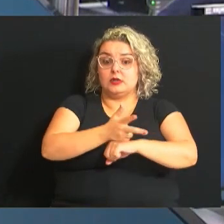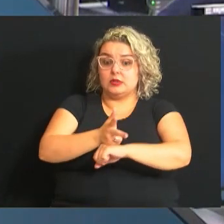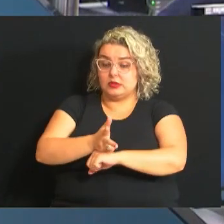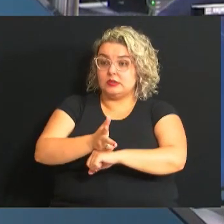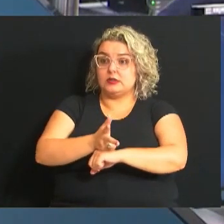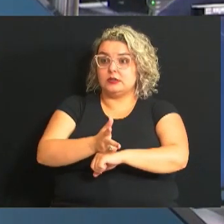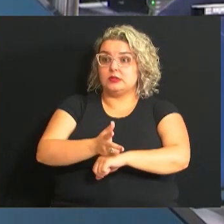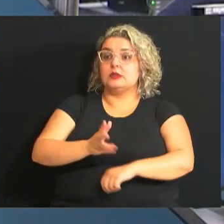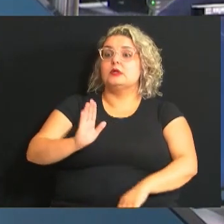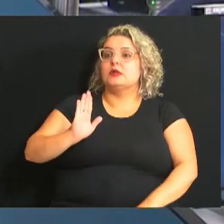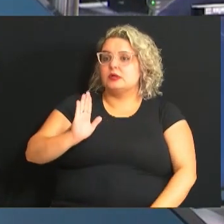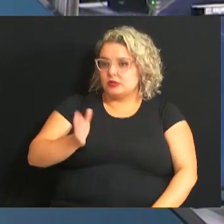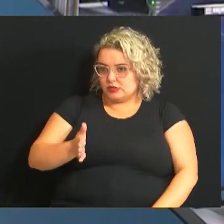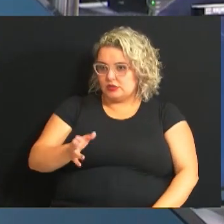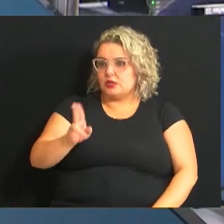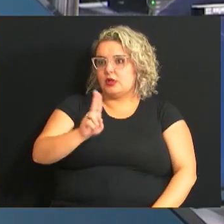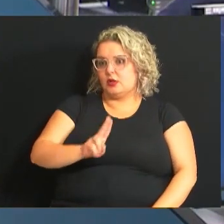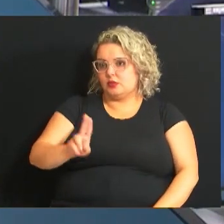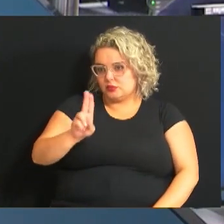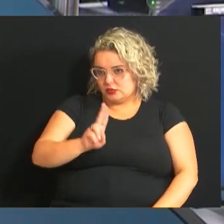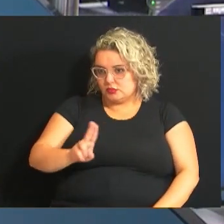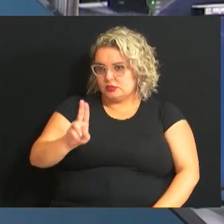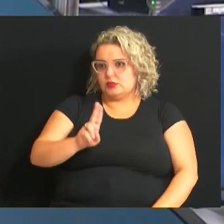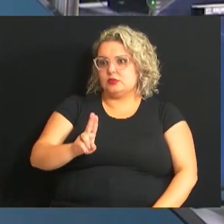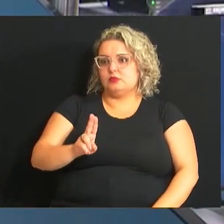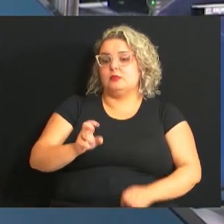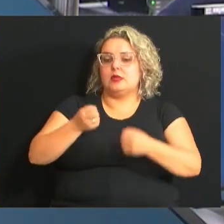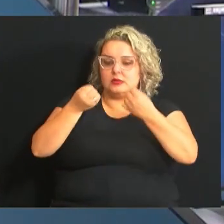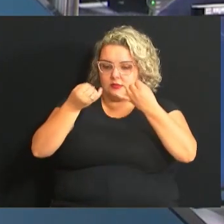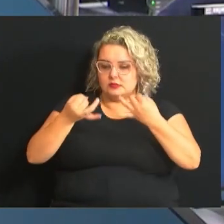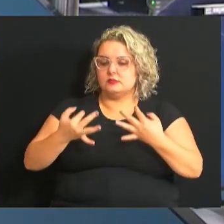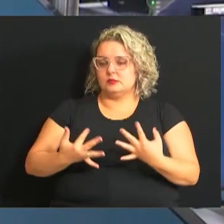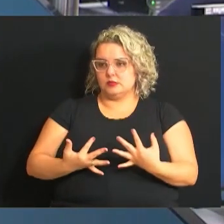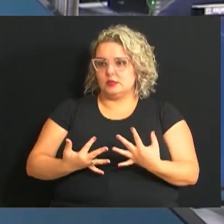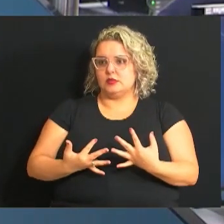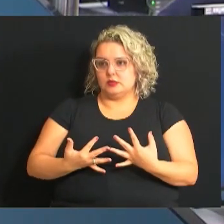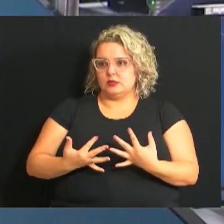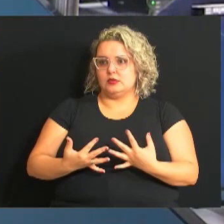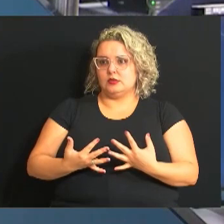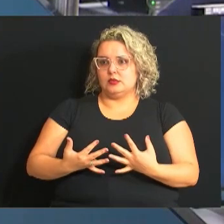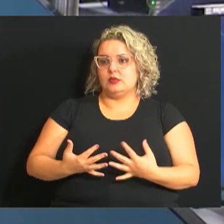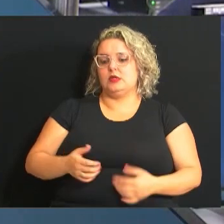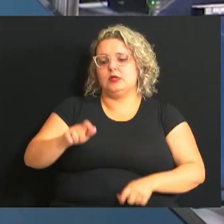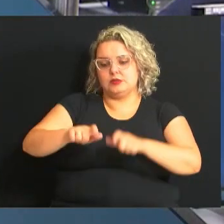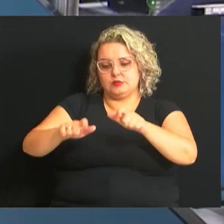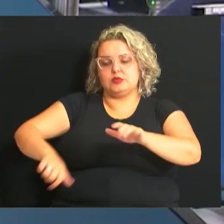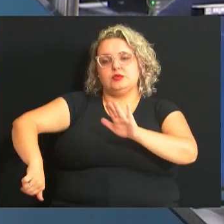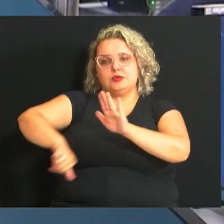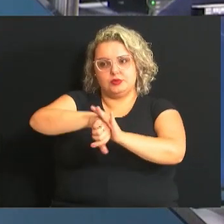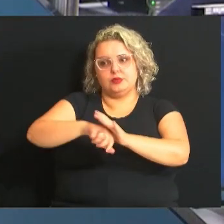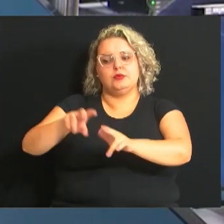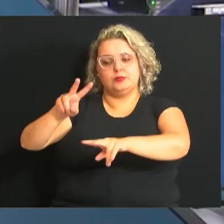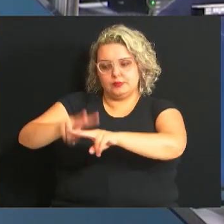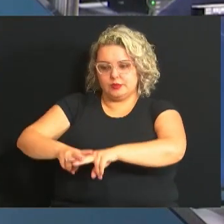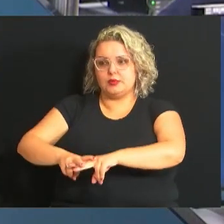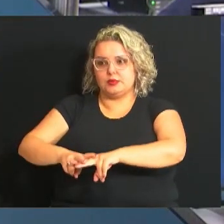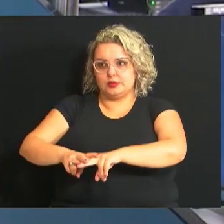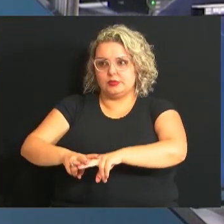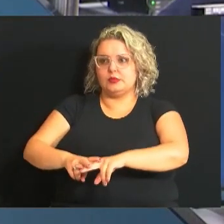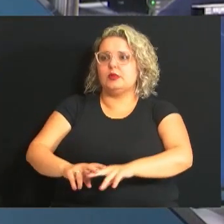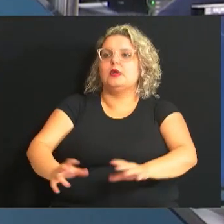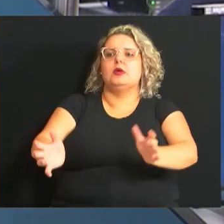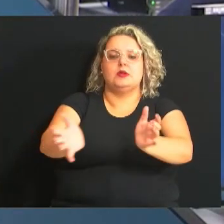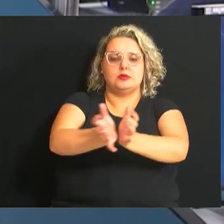foram utilizadas para o esclarecimento, e os marginais que praticaram aquele crime foram presos. Estádios de futebol em Campinas